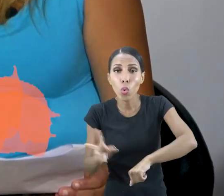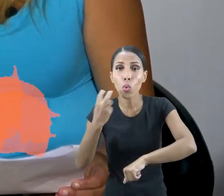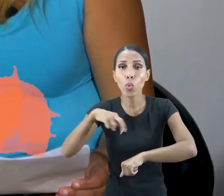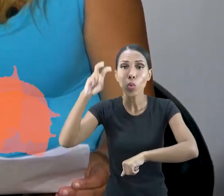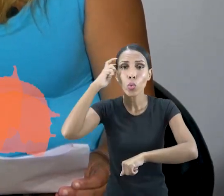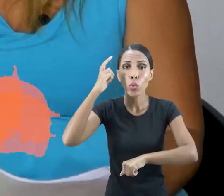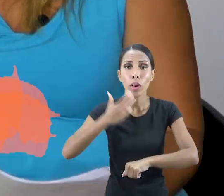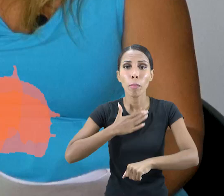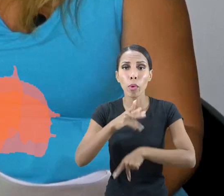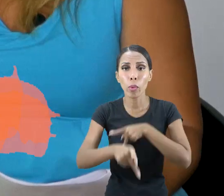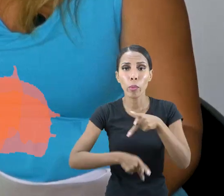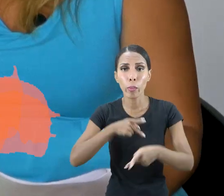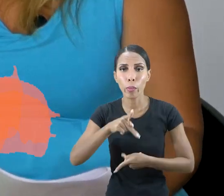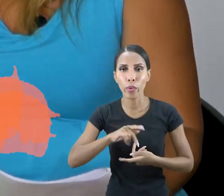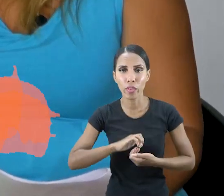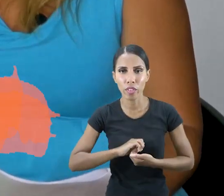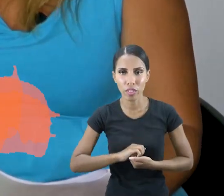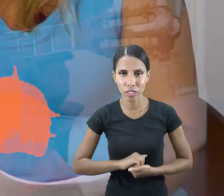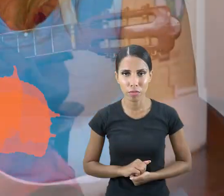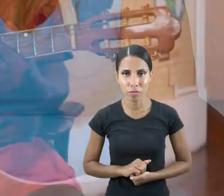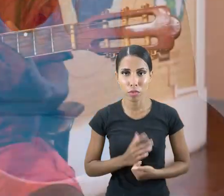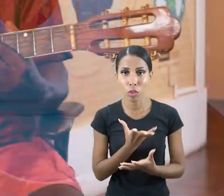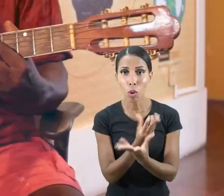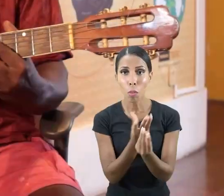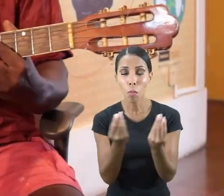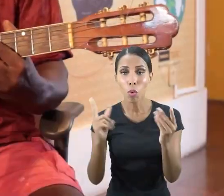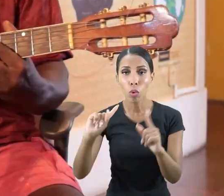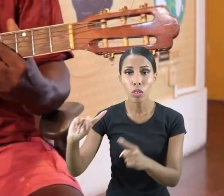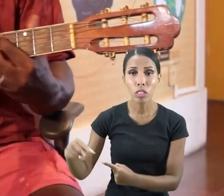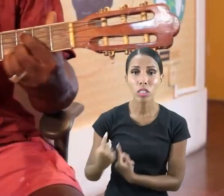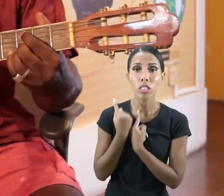e tão iguais. Gente como a gente.